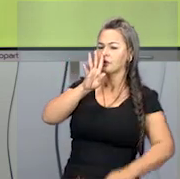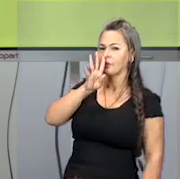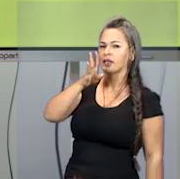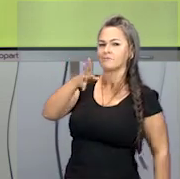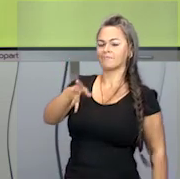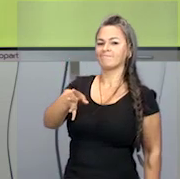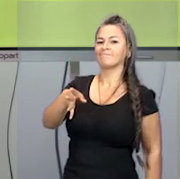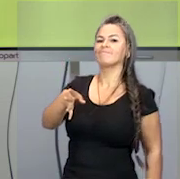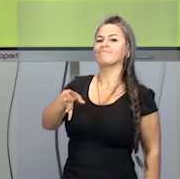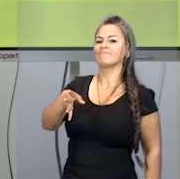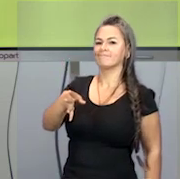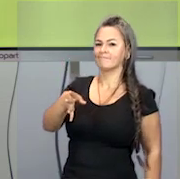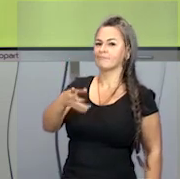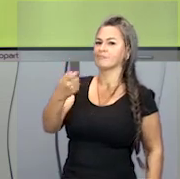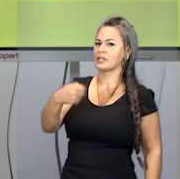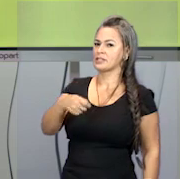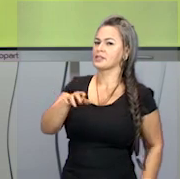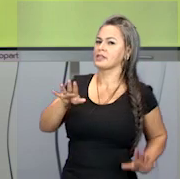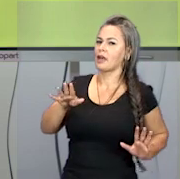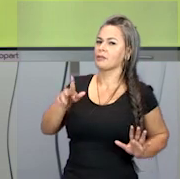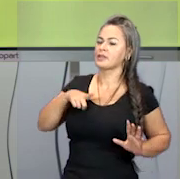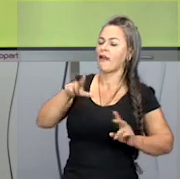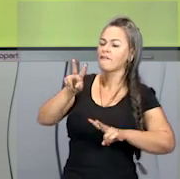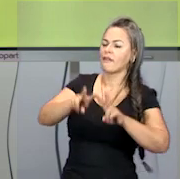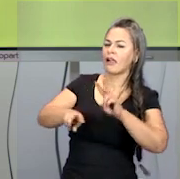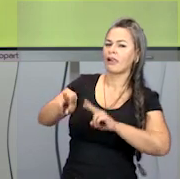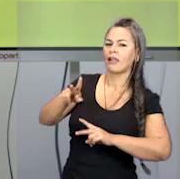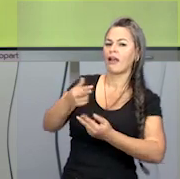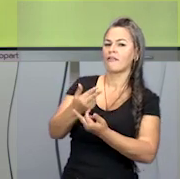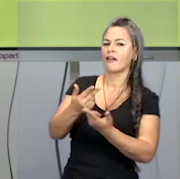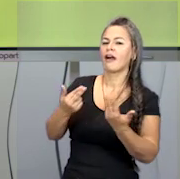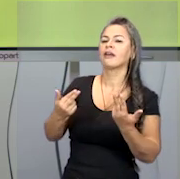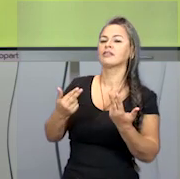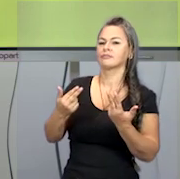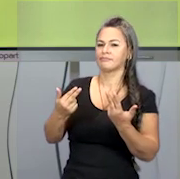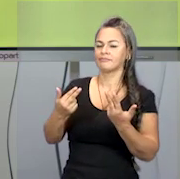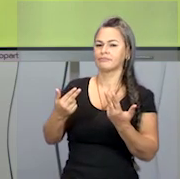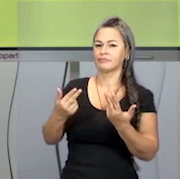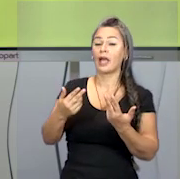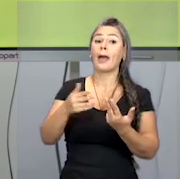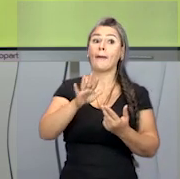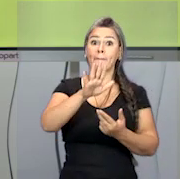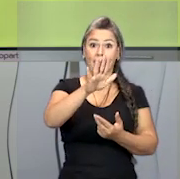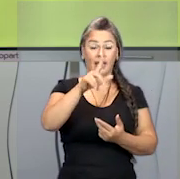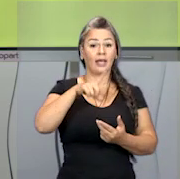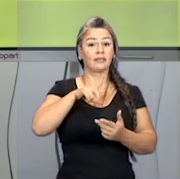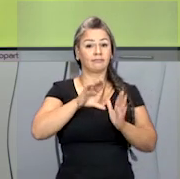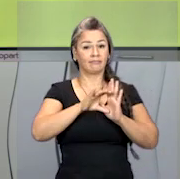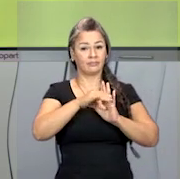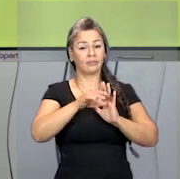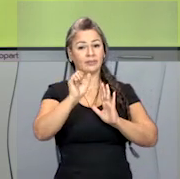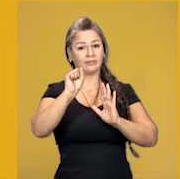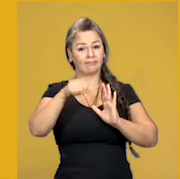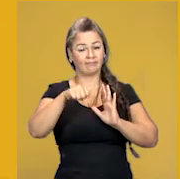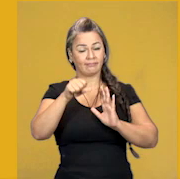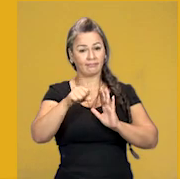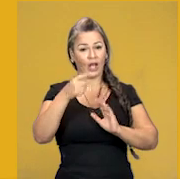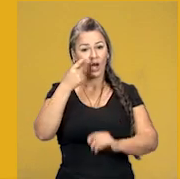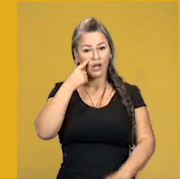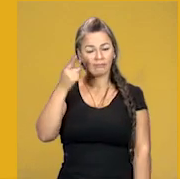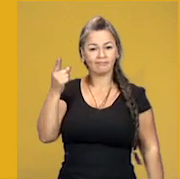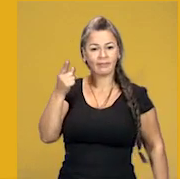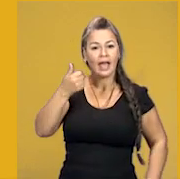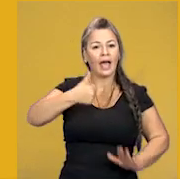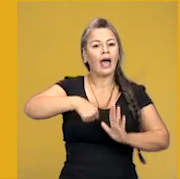em consideração. Um consenso é certo. A criminalidade resulta da interação complexa entre